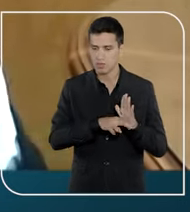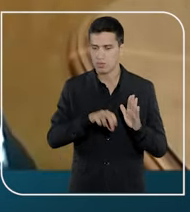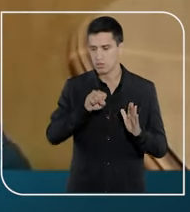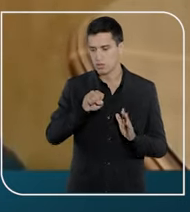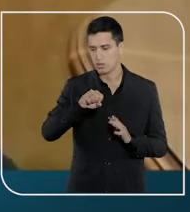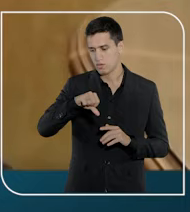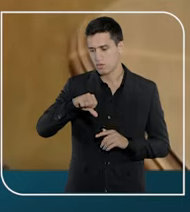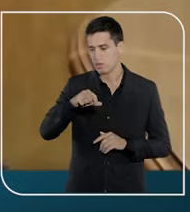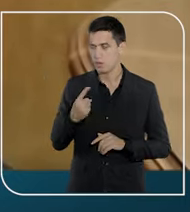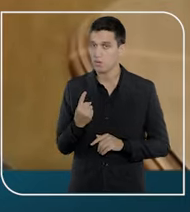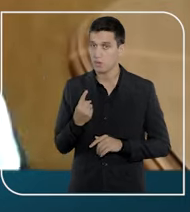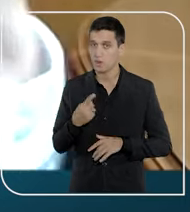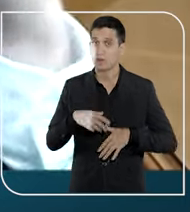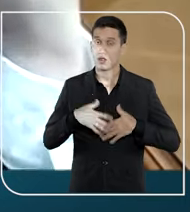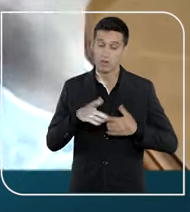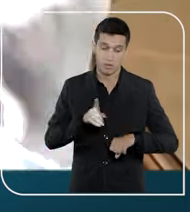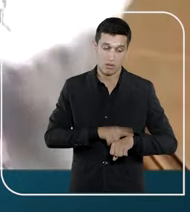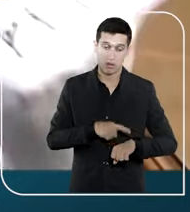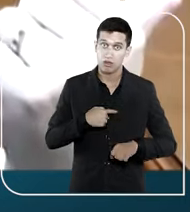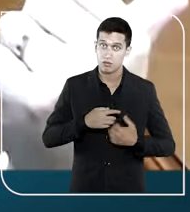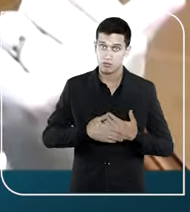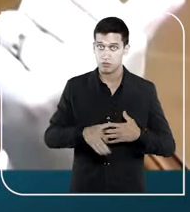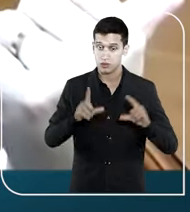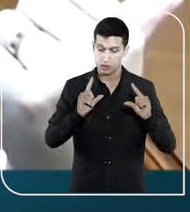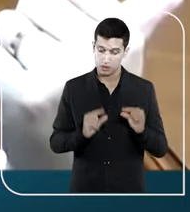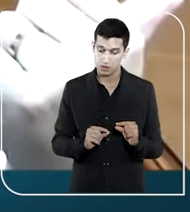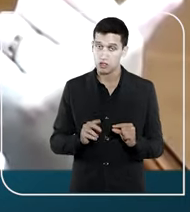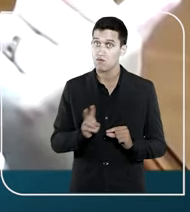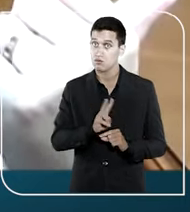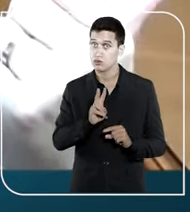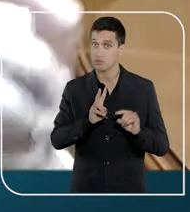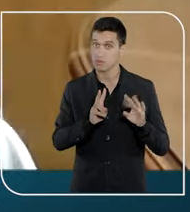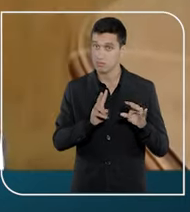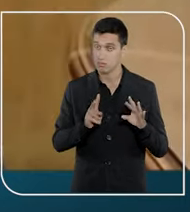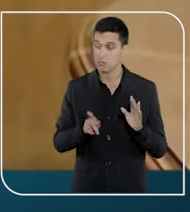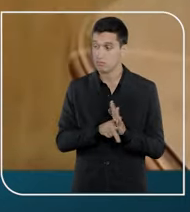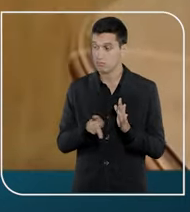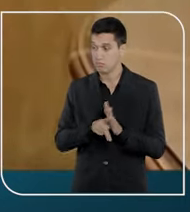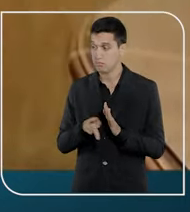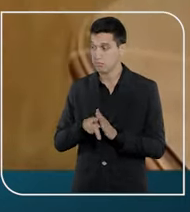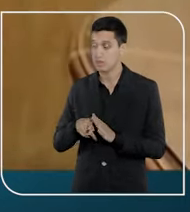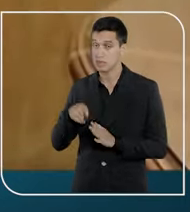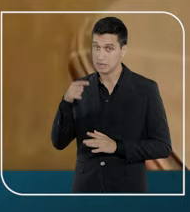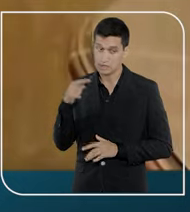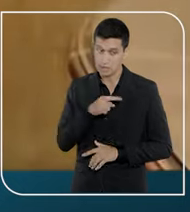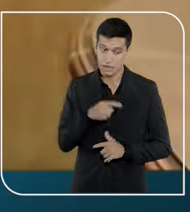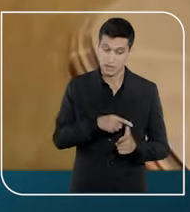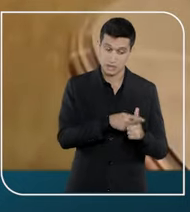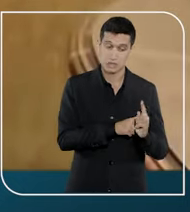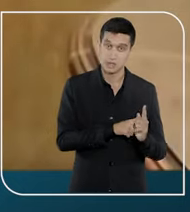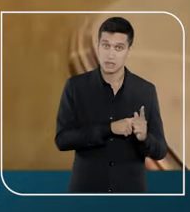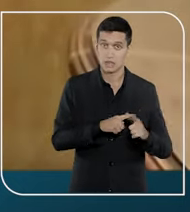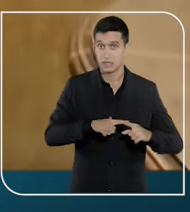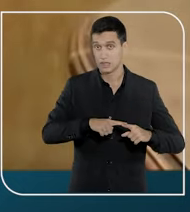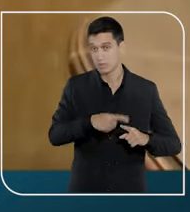eu reduzo o valor só da parte do executado, no segundo leilão vai vender por